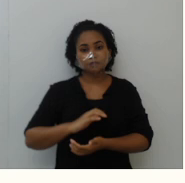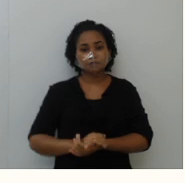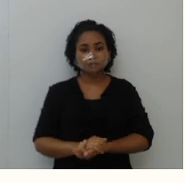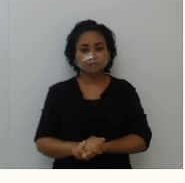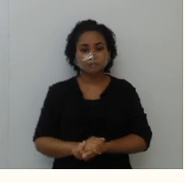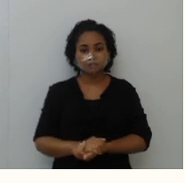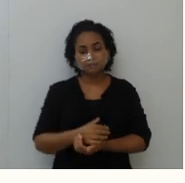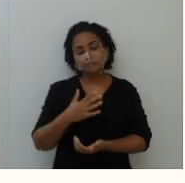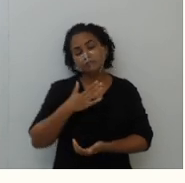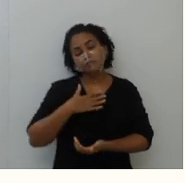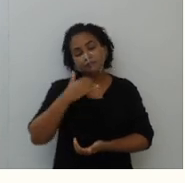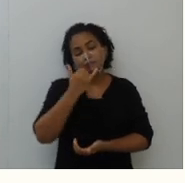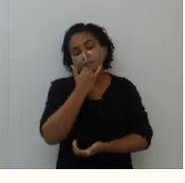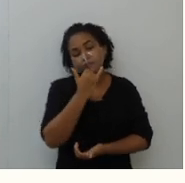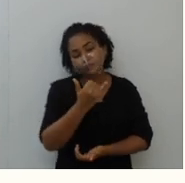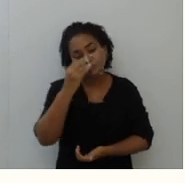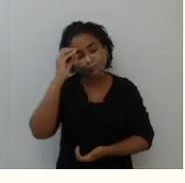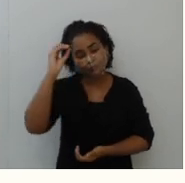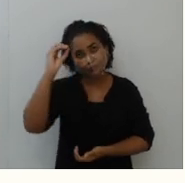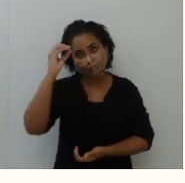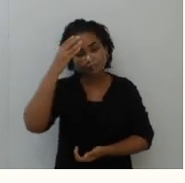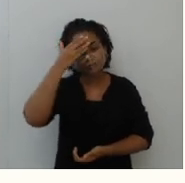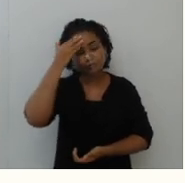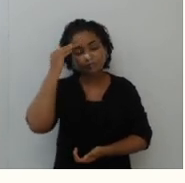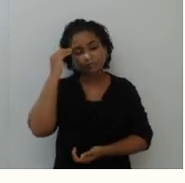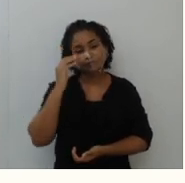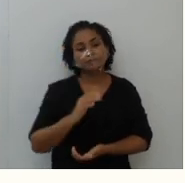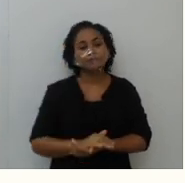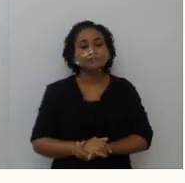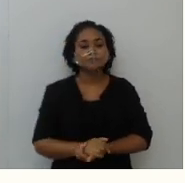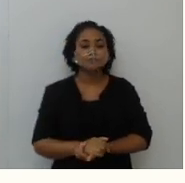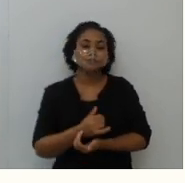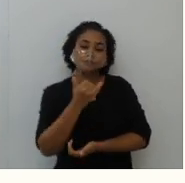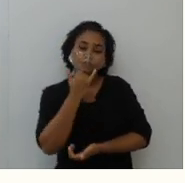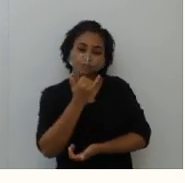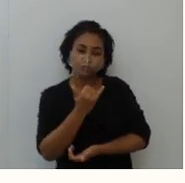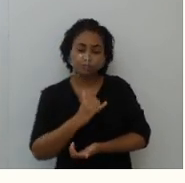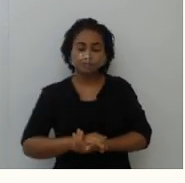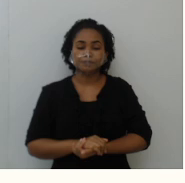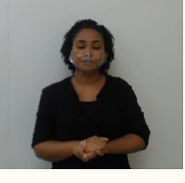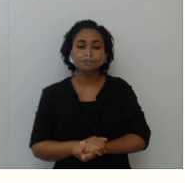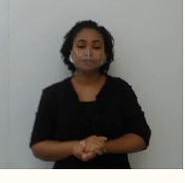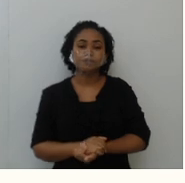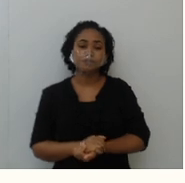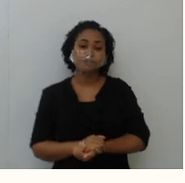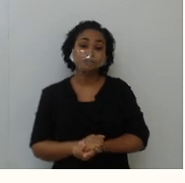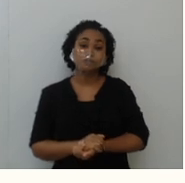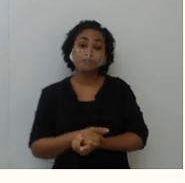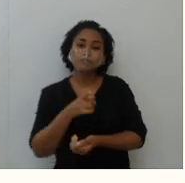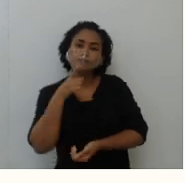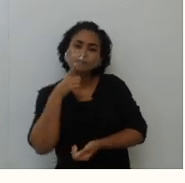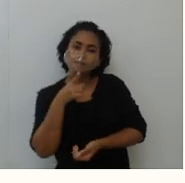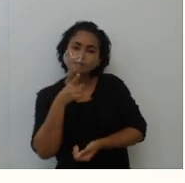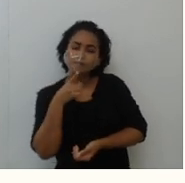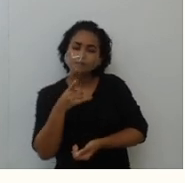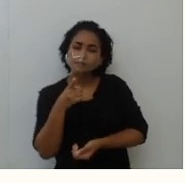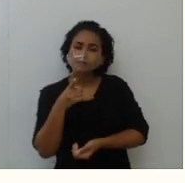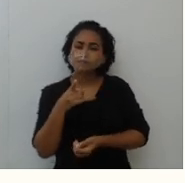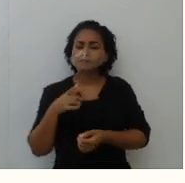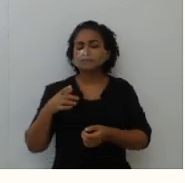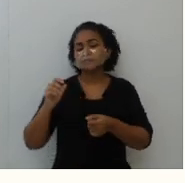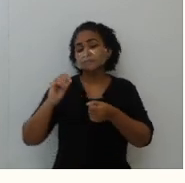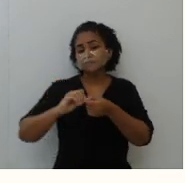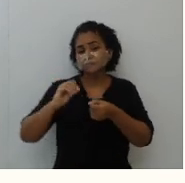É que eu esqueci. Sorry about that, guys. Desculpa. What do you usually do on weekends? O que você